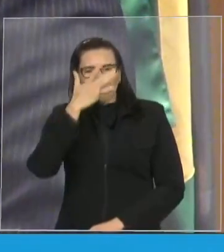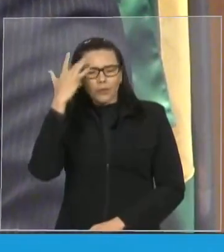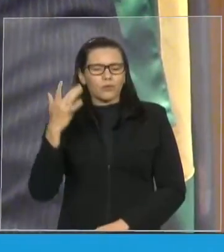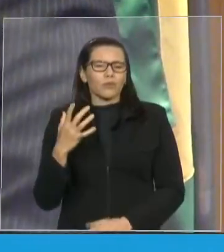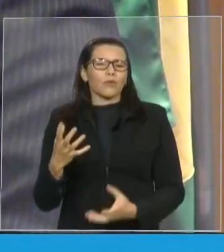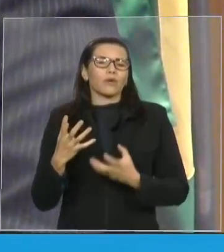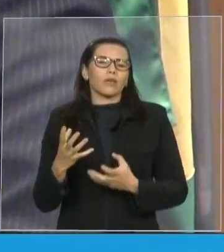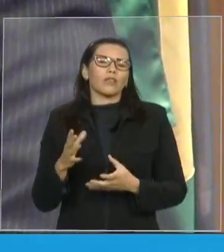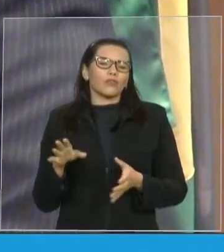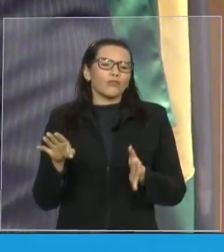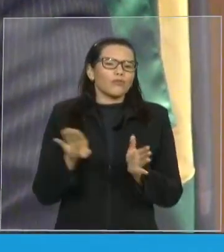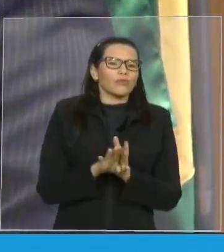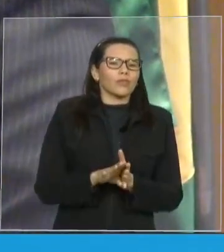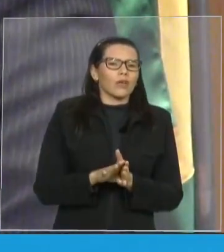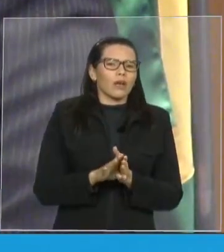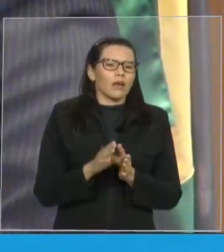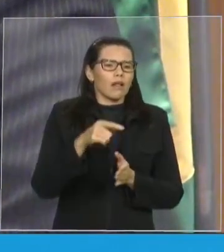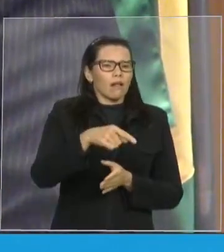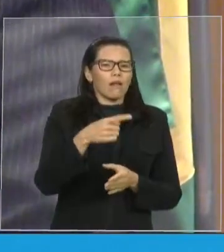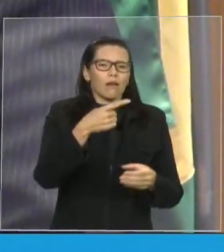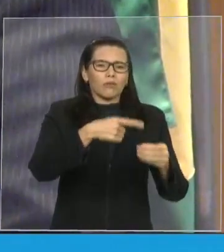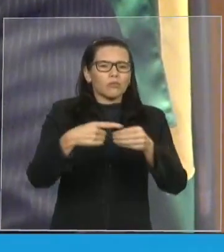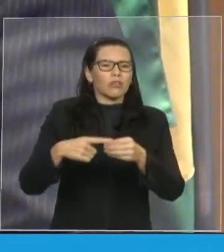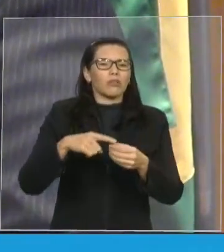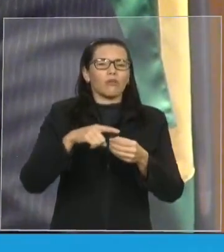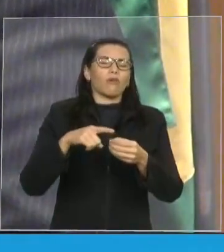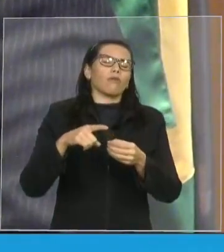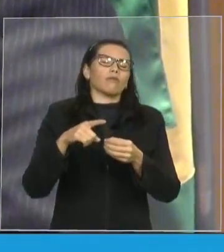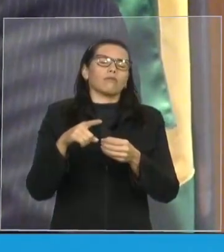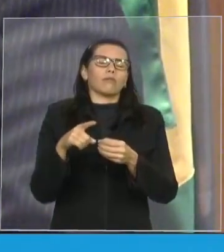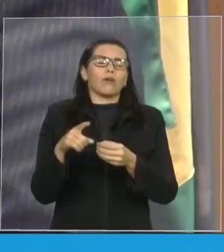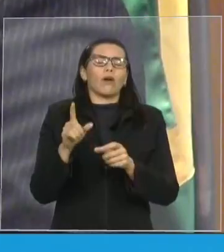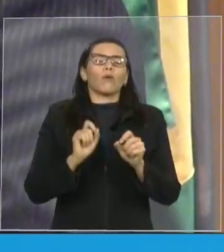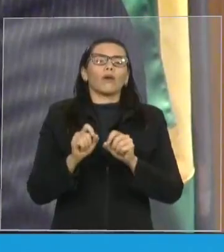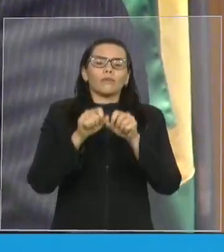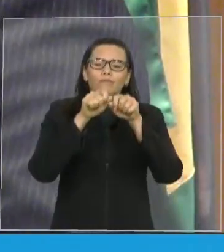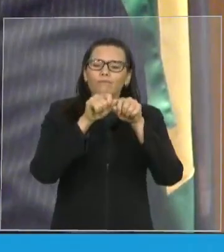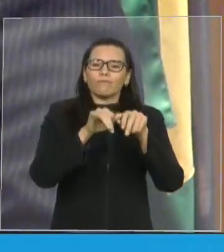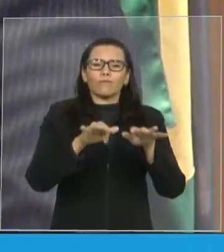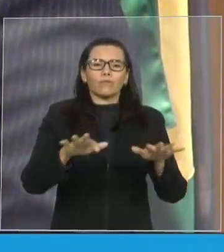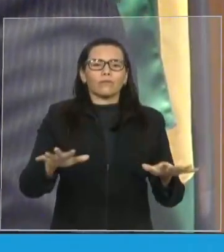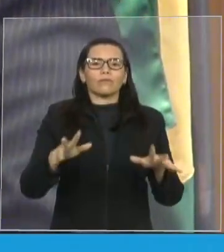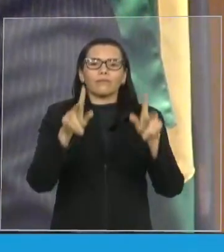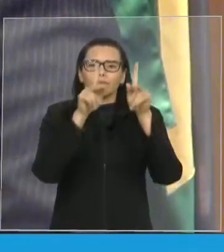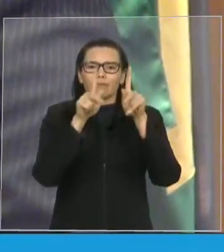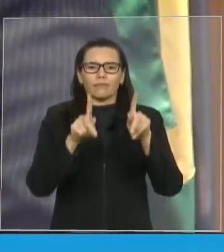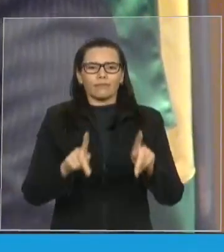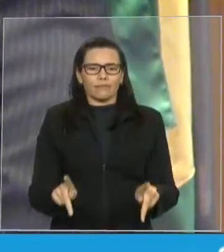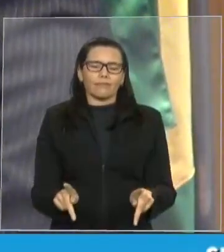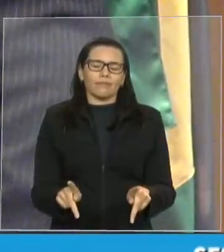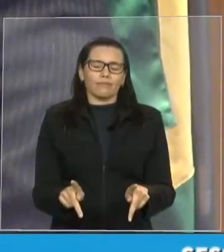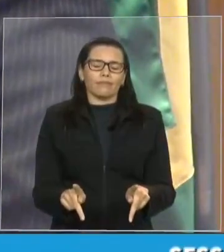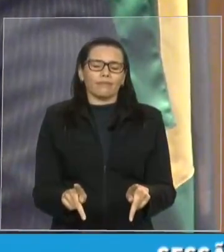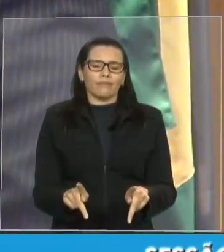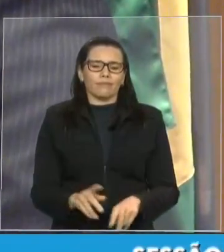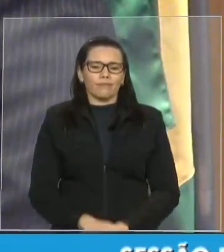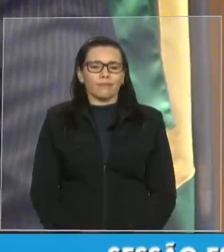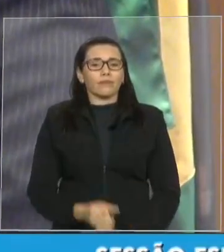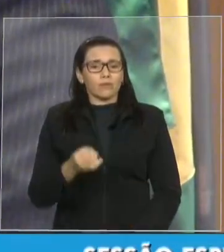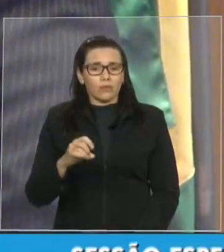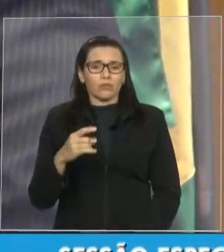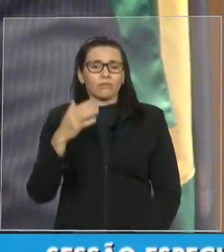possa ser ali um promotor da paz. Se assim fizermos, e compreendemos que assim deve ser